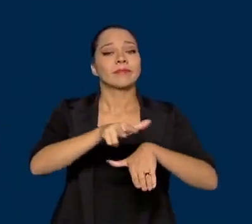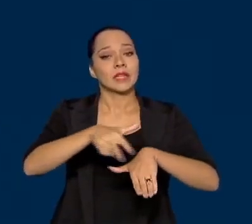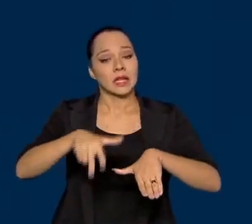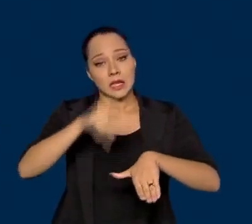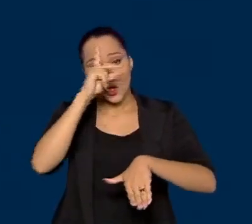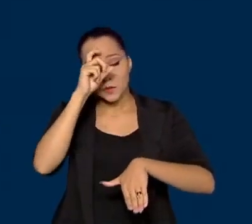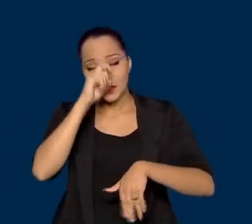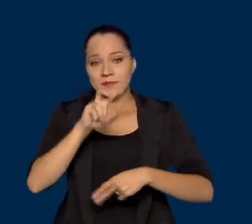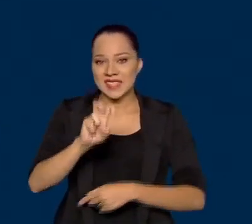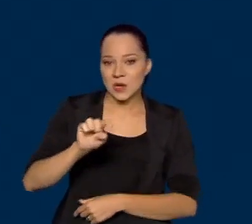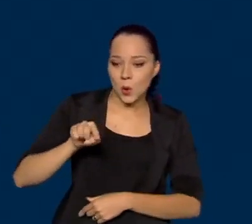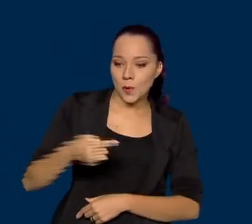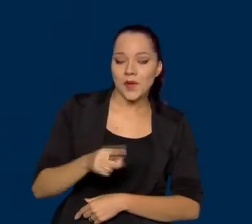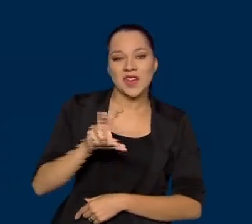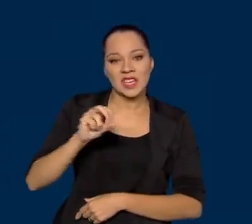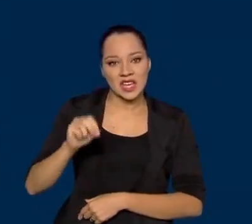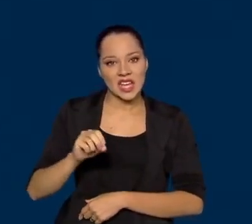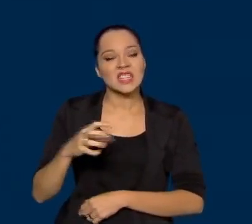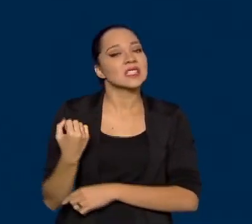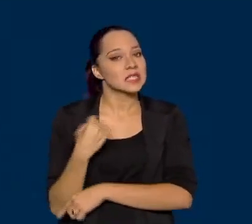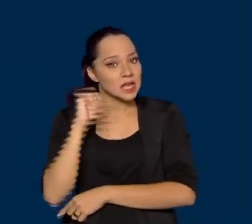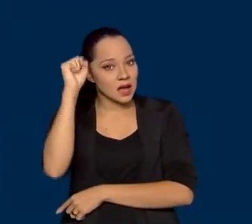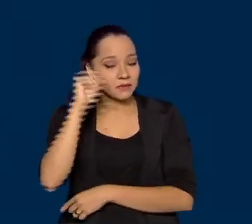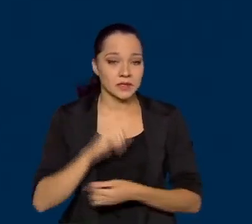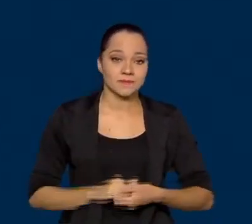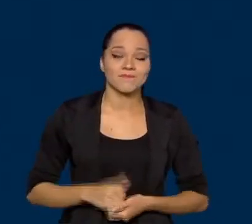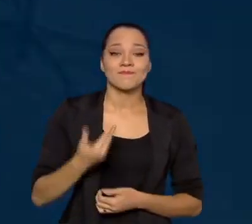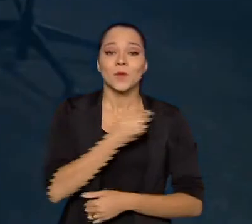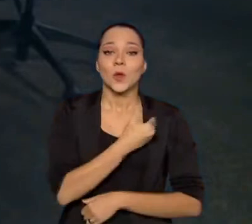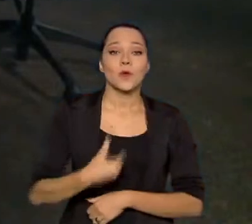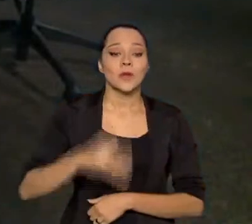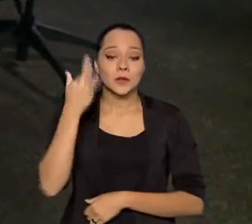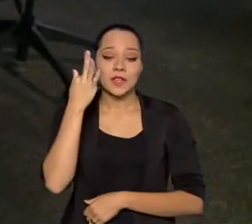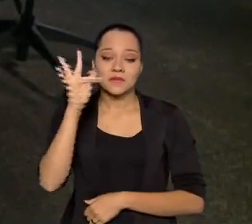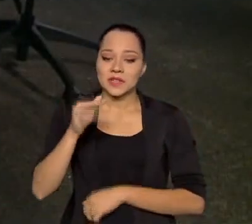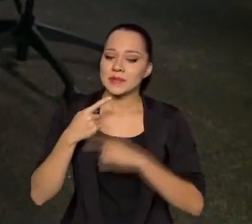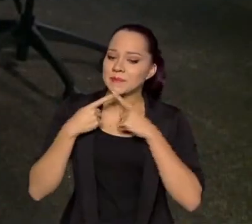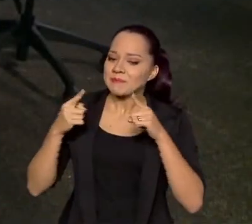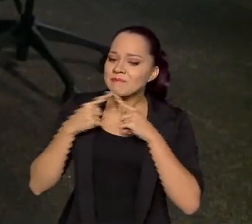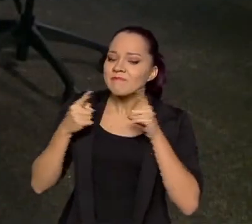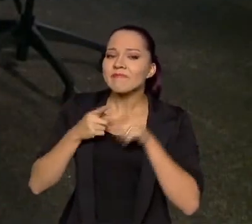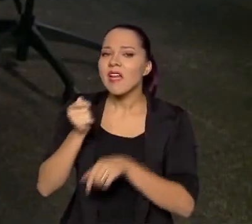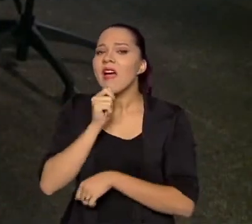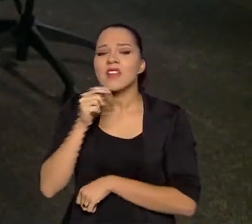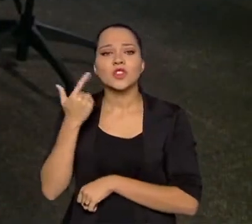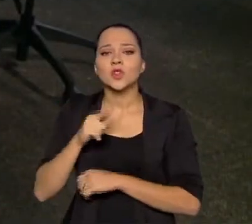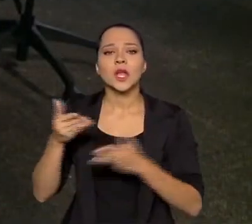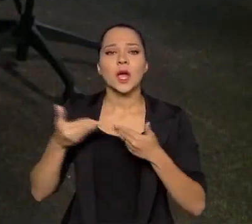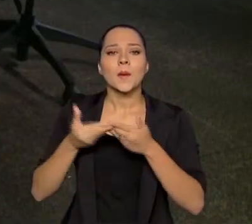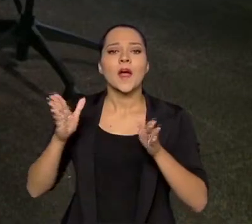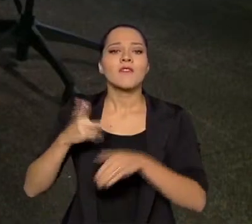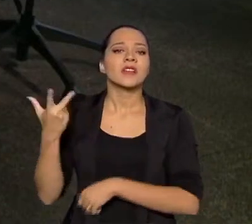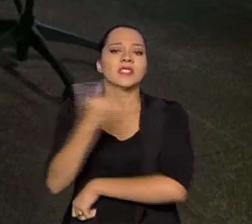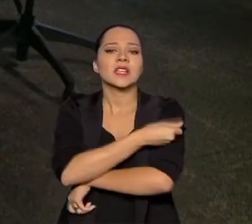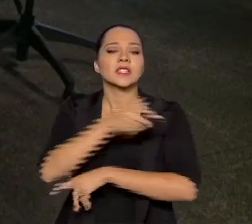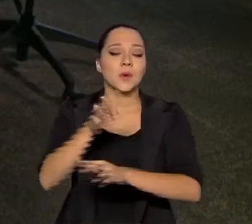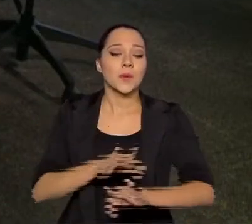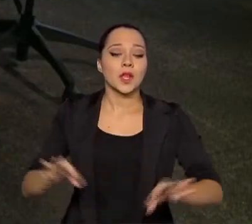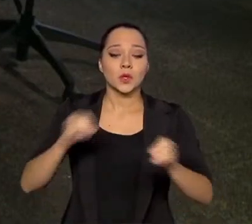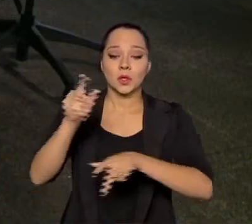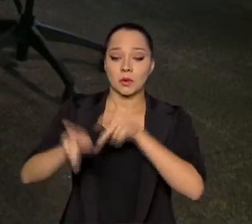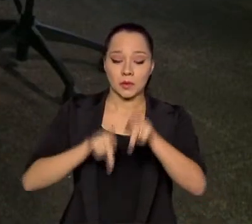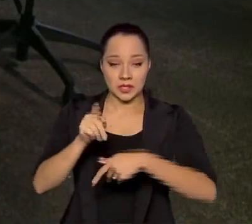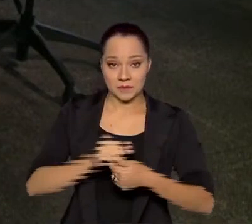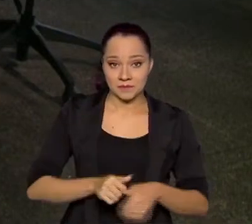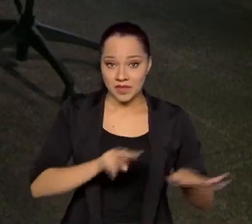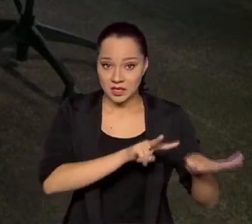de 5.500 em estado grave. O governo francês recebe críticas por ainda não ter aberto a vacinação a todos. Desde